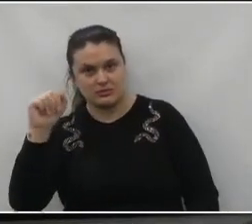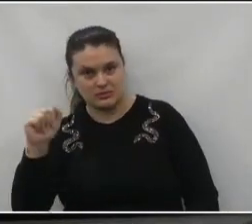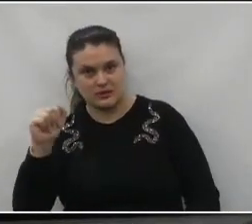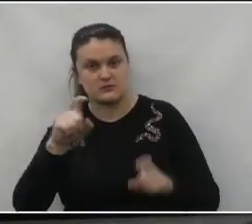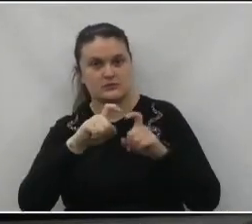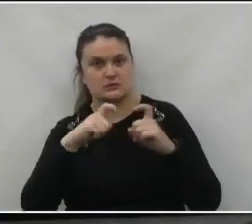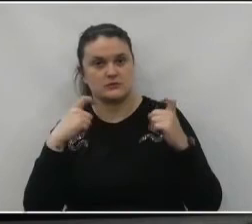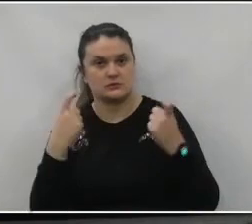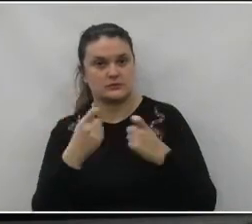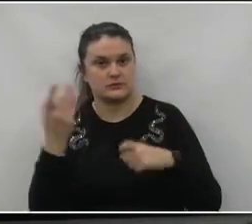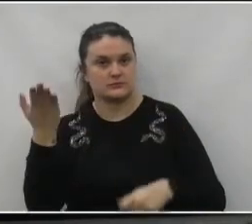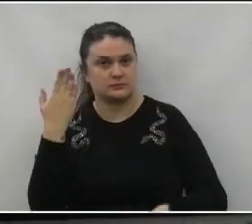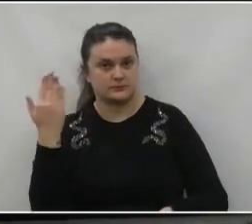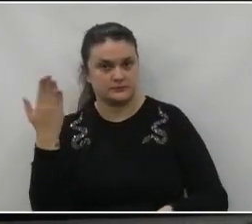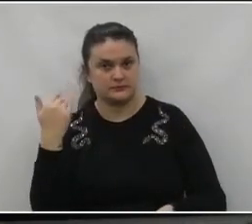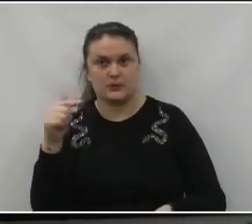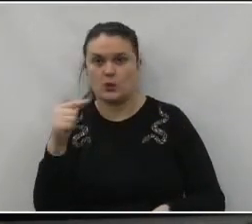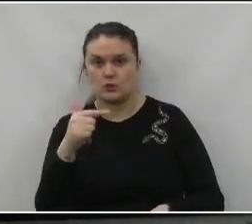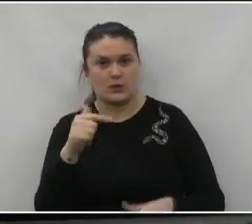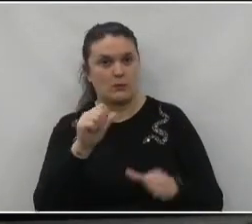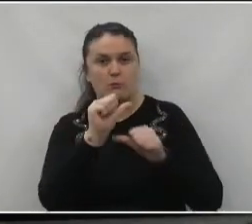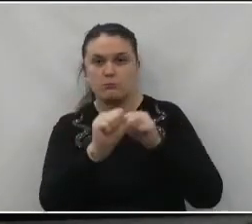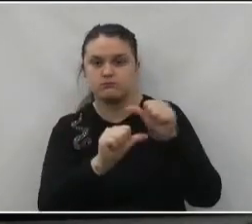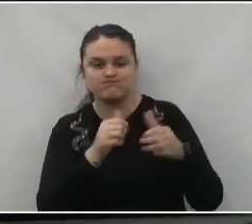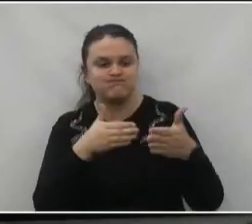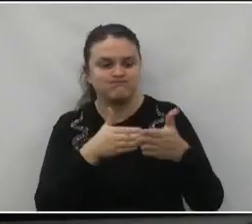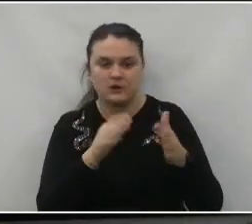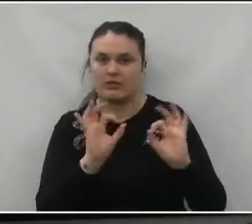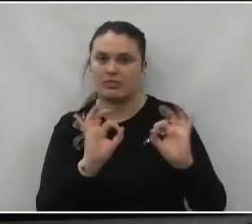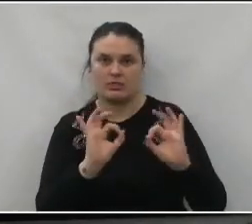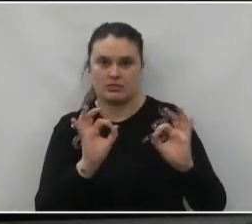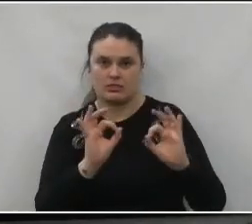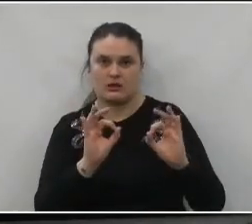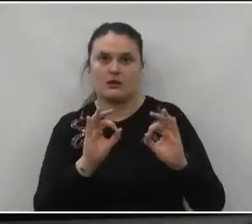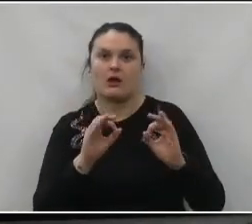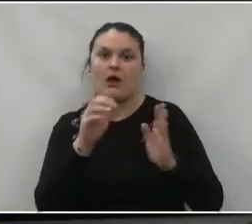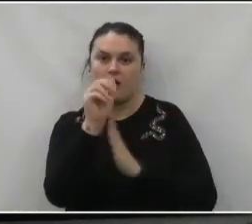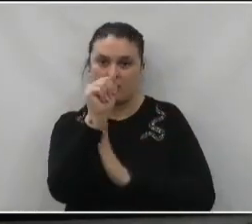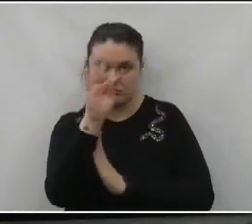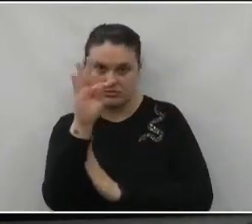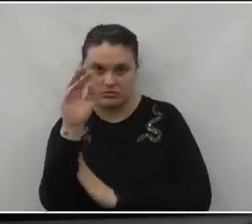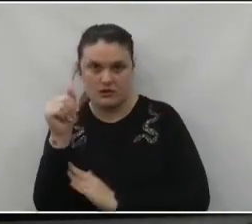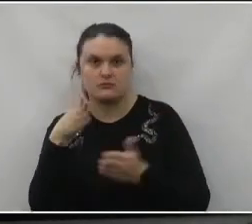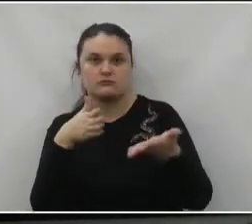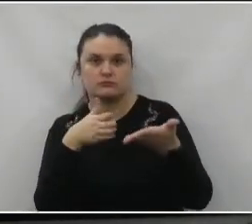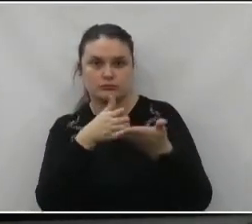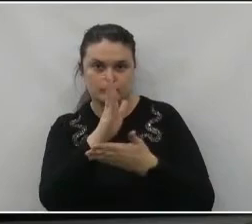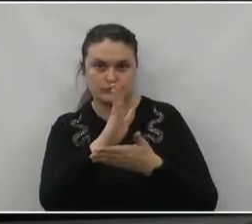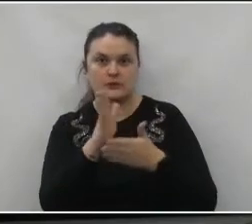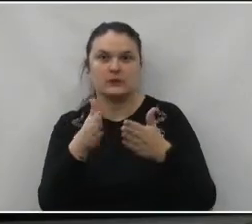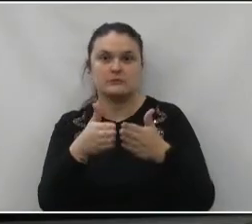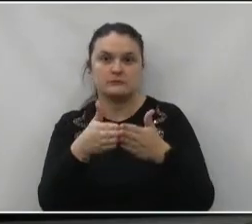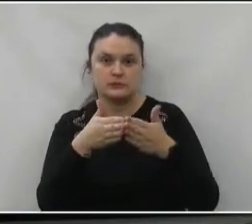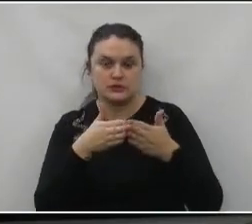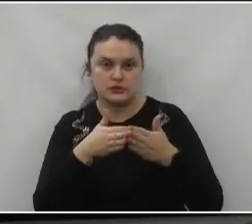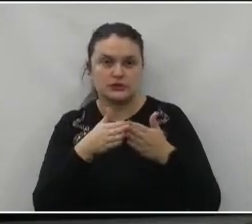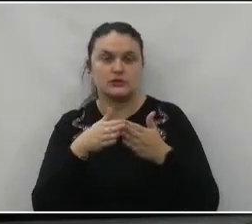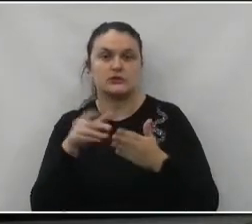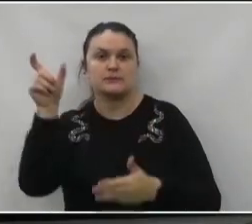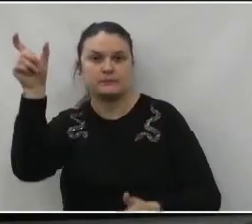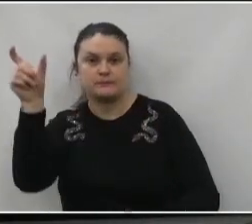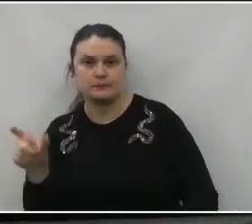ata da reunião anterior. Não havendo retificação ou impugnação, a mesma está aprovada. Solicito ao